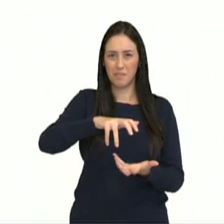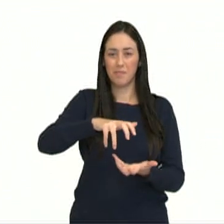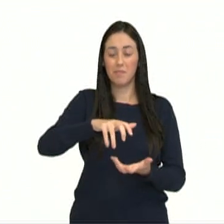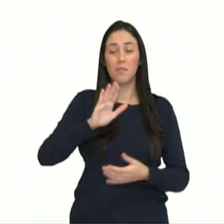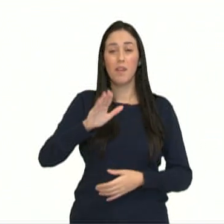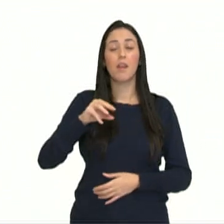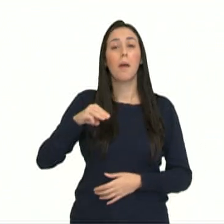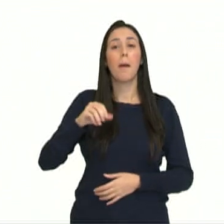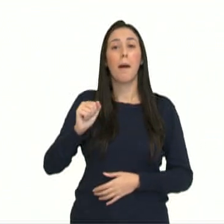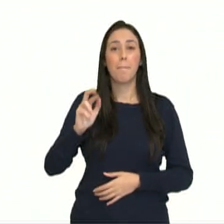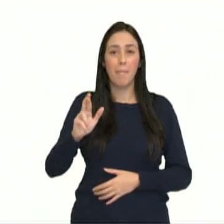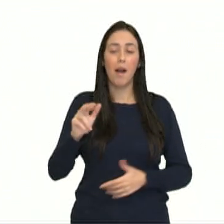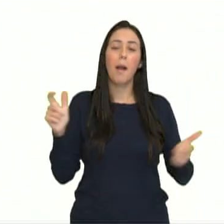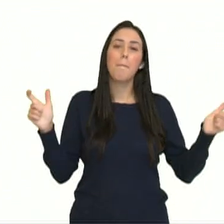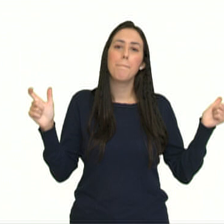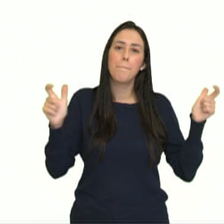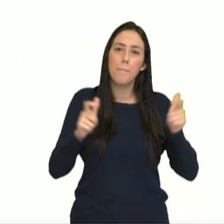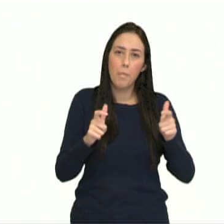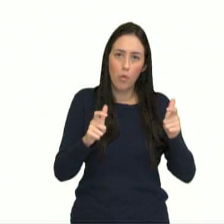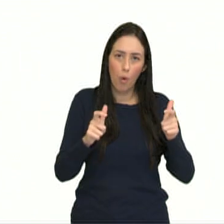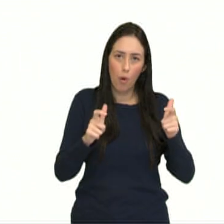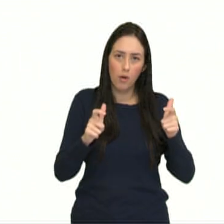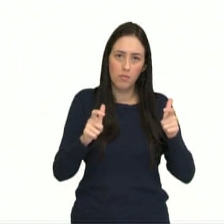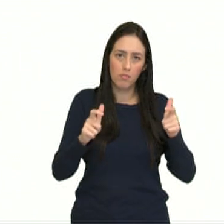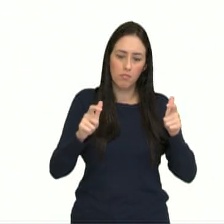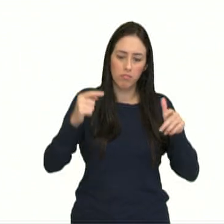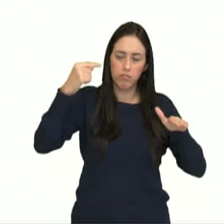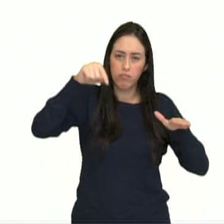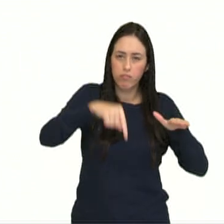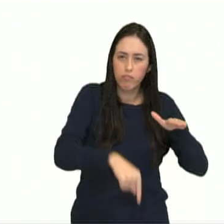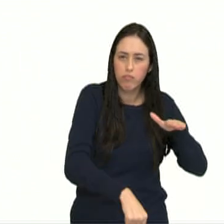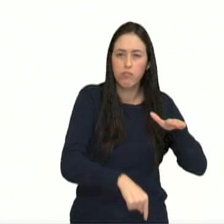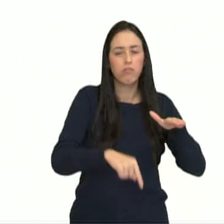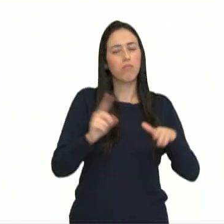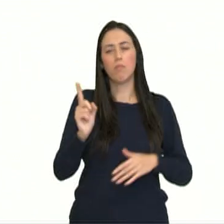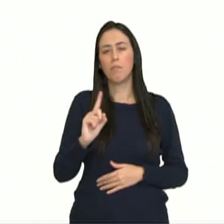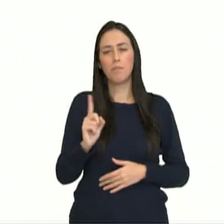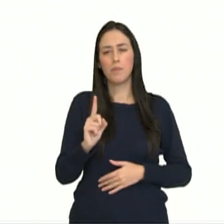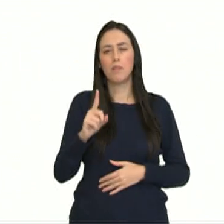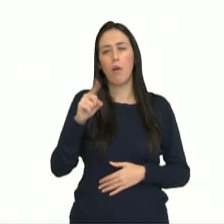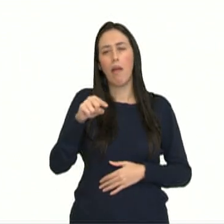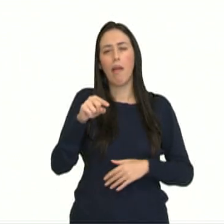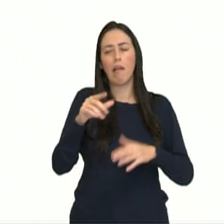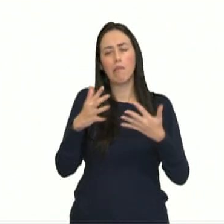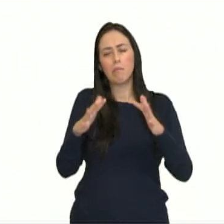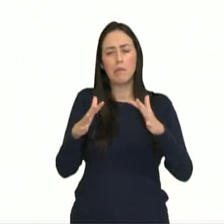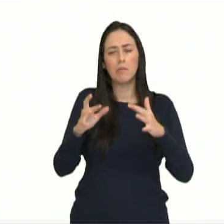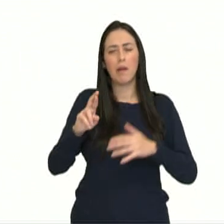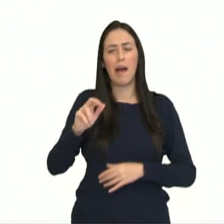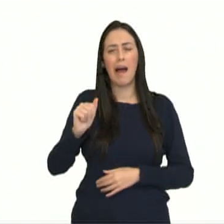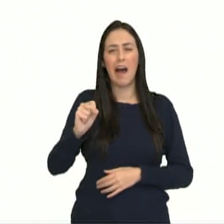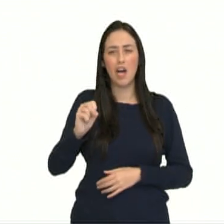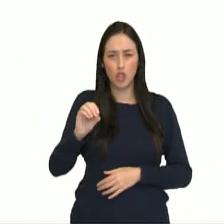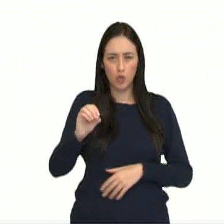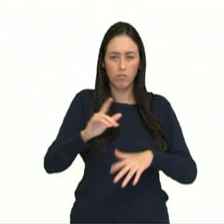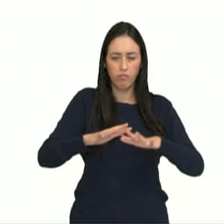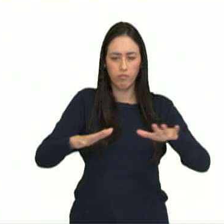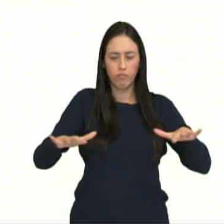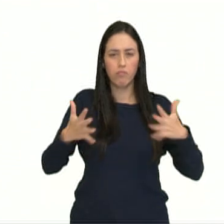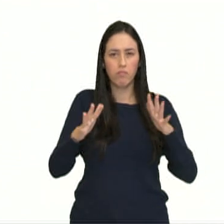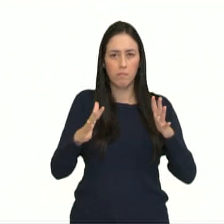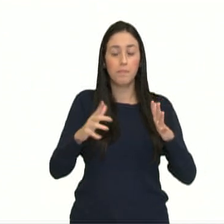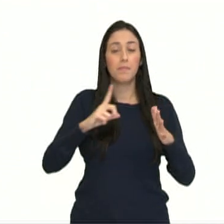os mares são menores, são menos profundos, são mais rasos e ainda estão localizados muito mais próximos